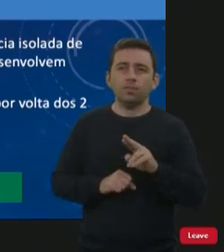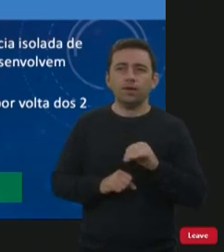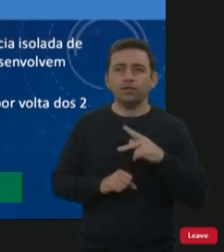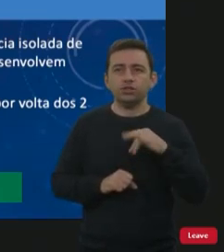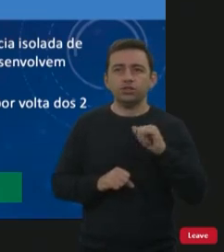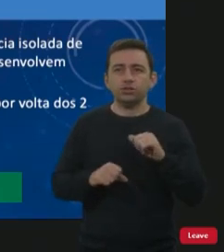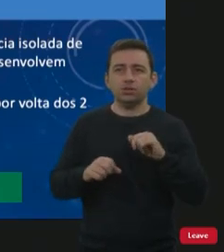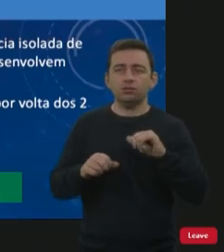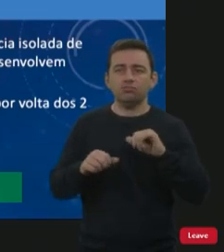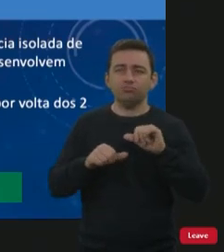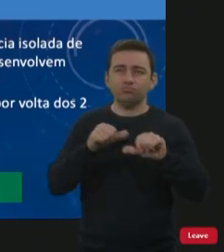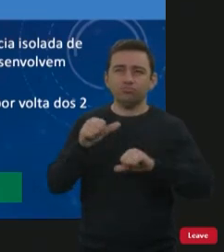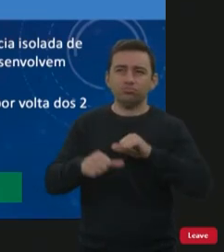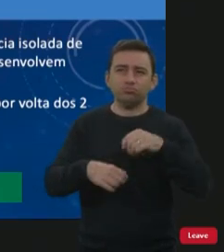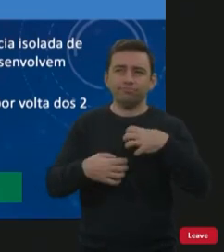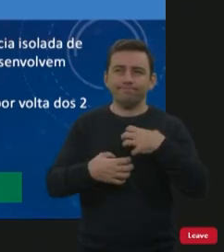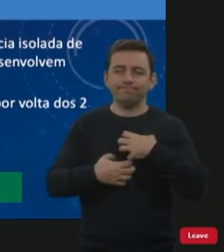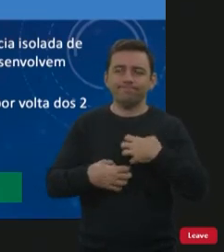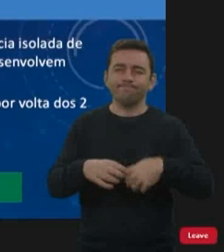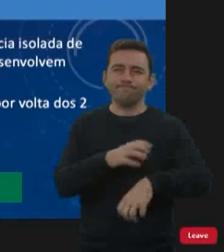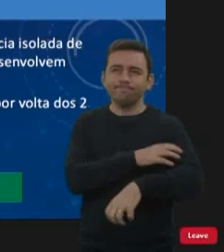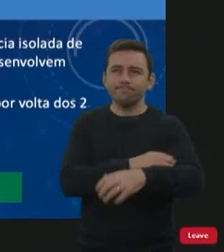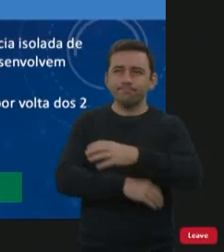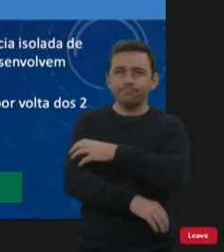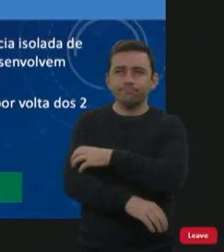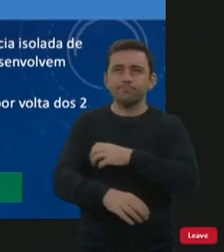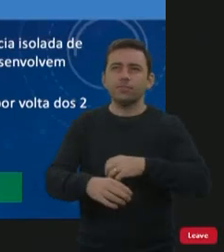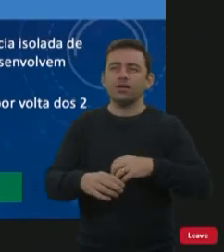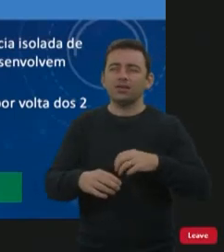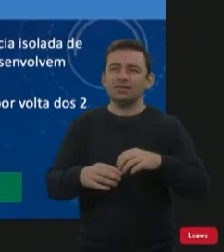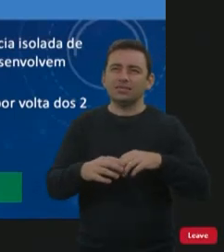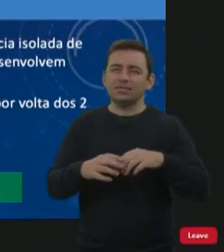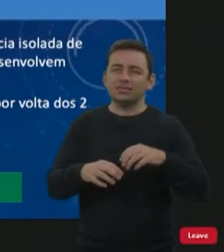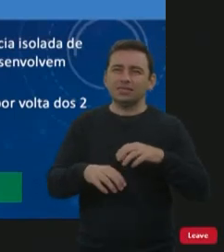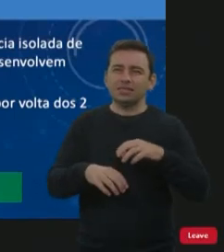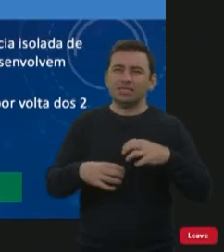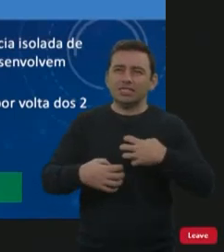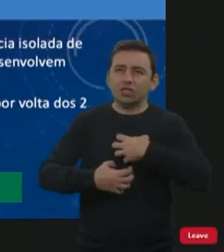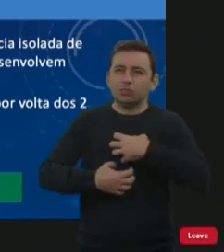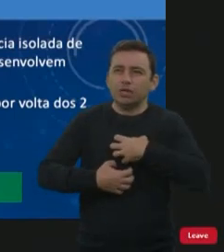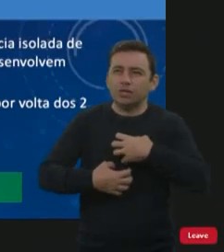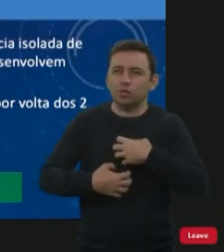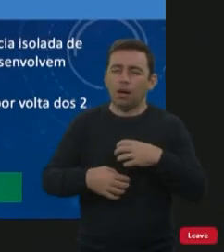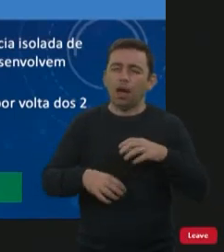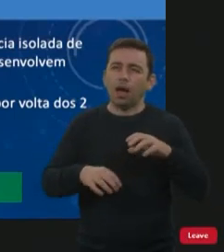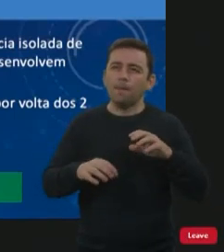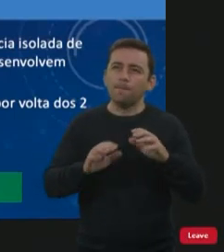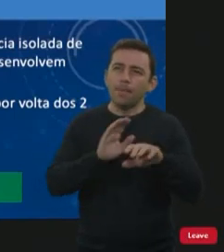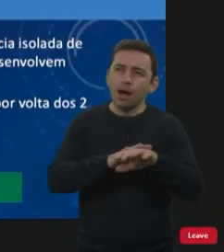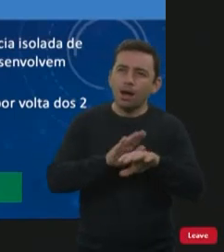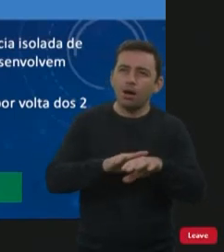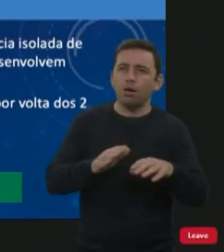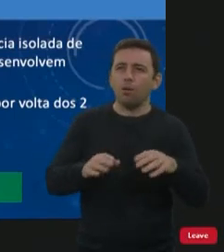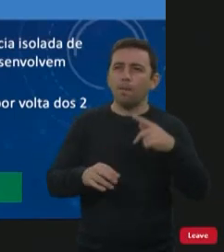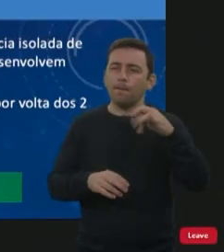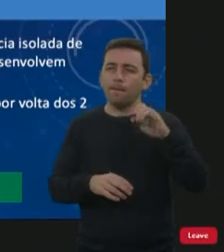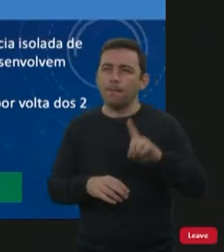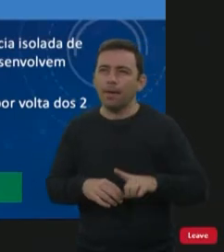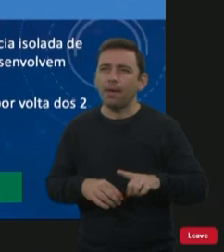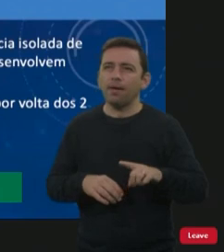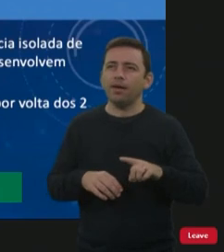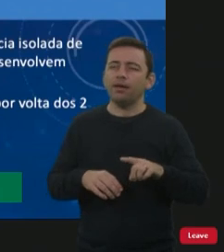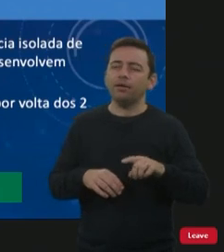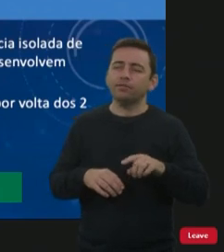da sensibilidade, né? Das mãos, dos pés, por exemplo, como a gente vê, para fazer